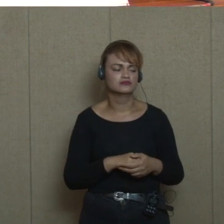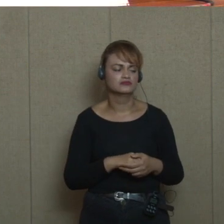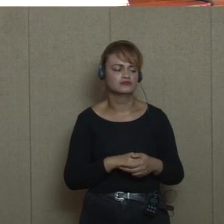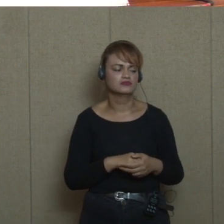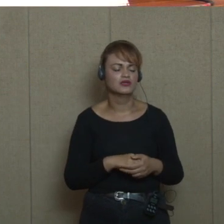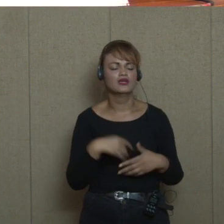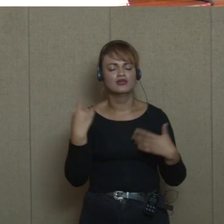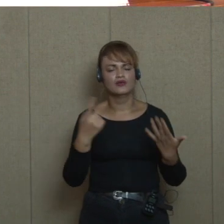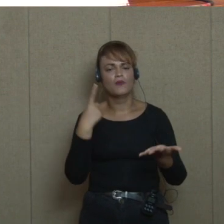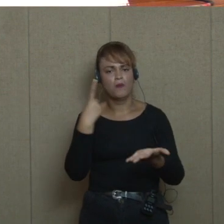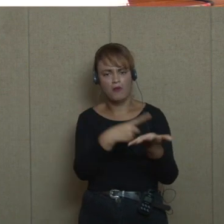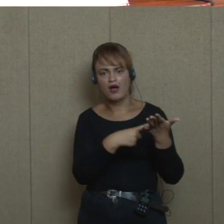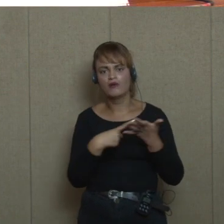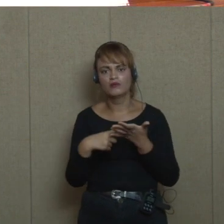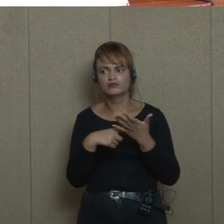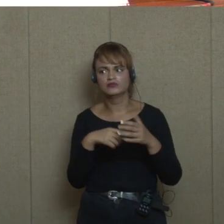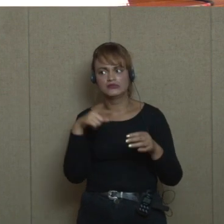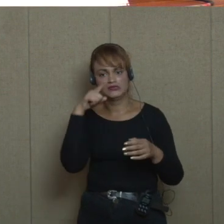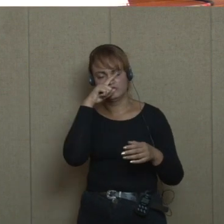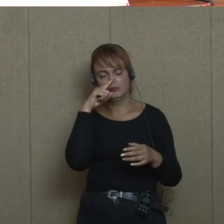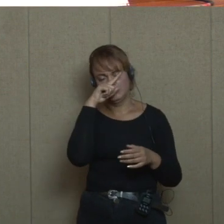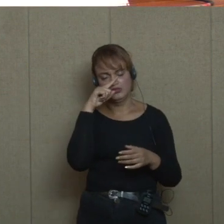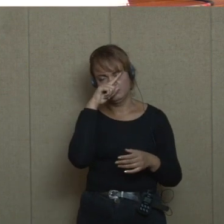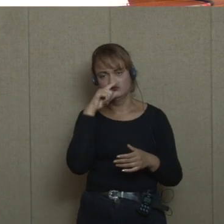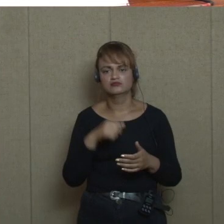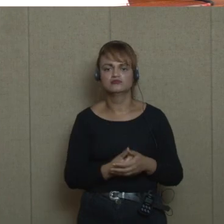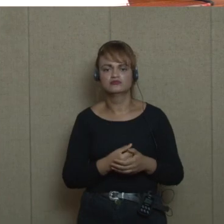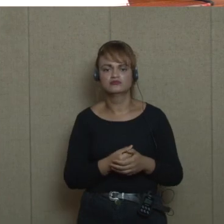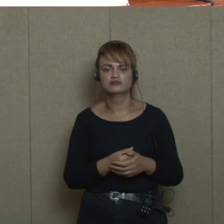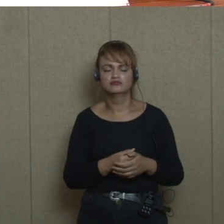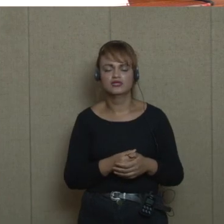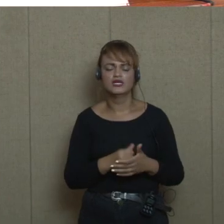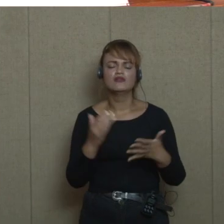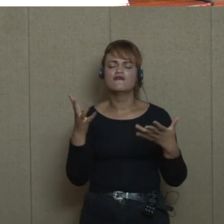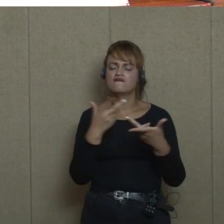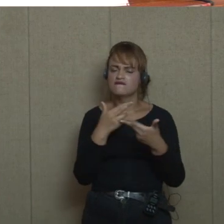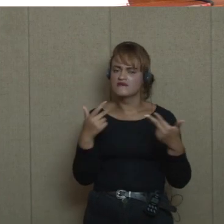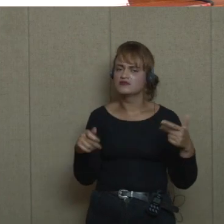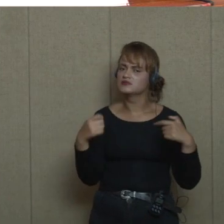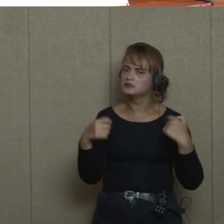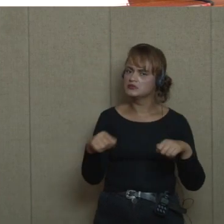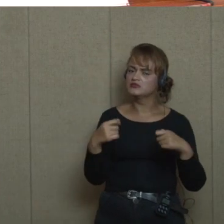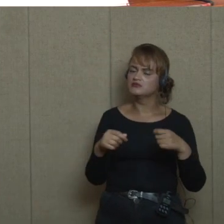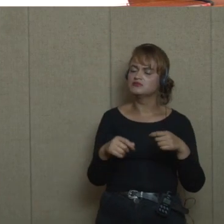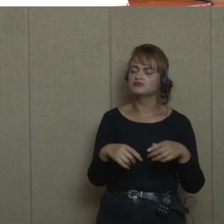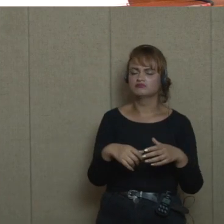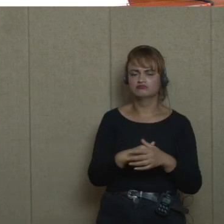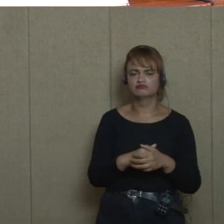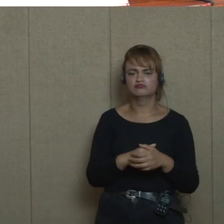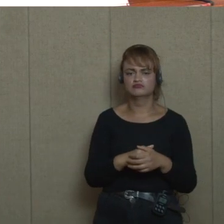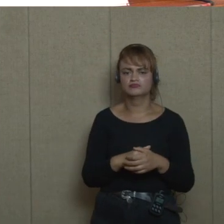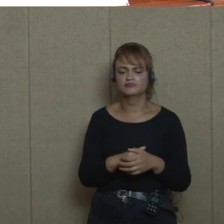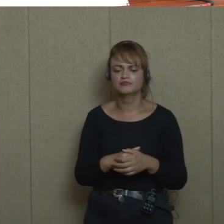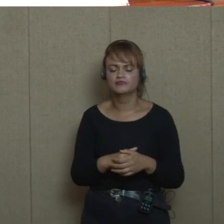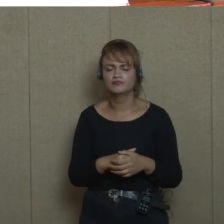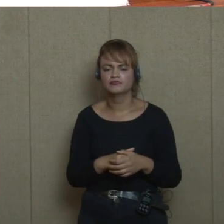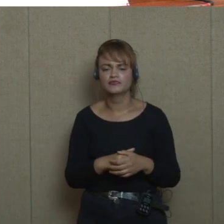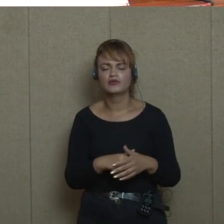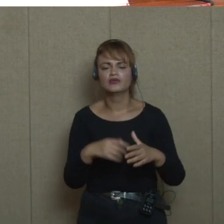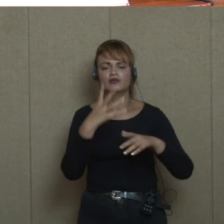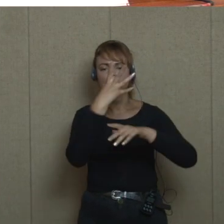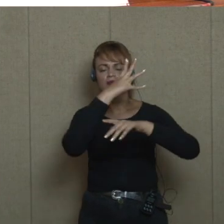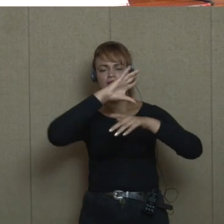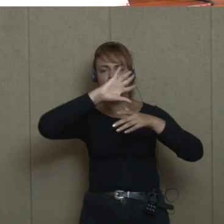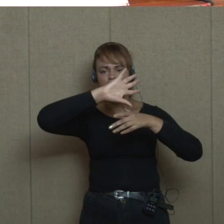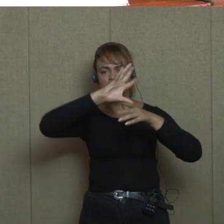E o acordo estava em perigo. Então, várias medidas foram adotadas. Então, agora, com o